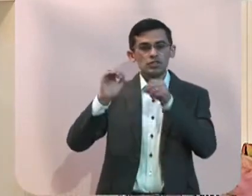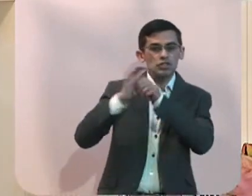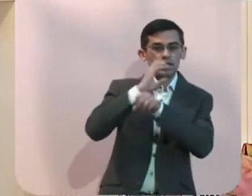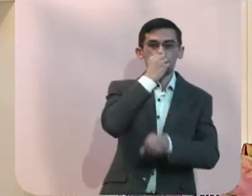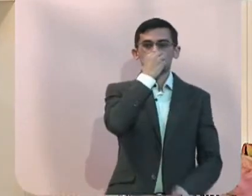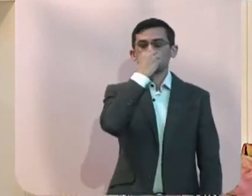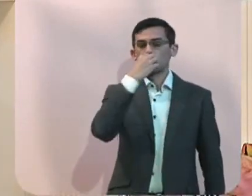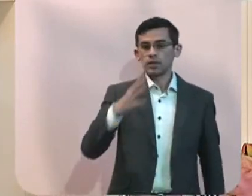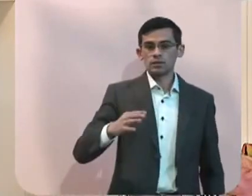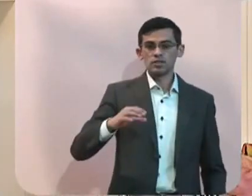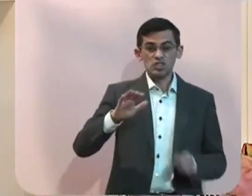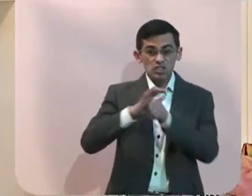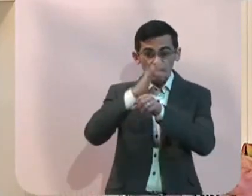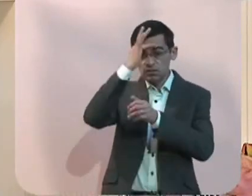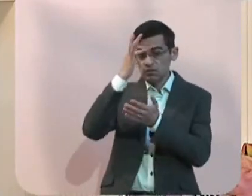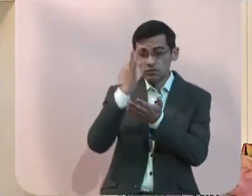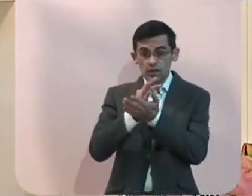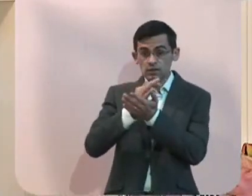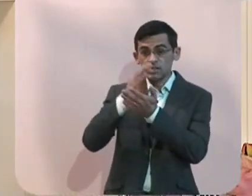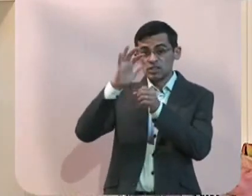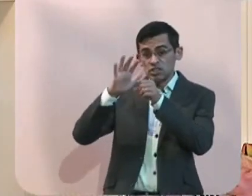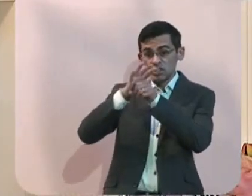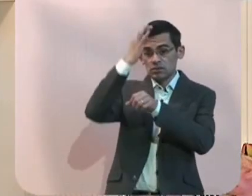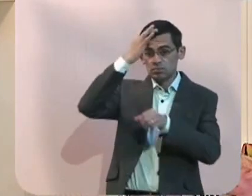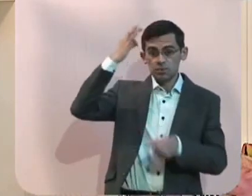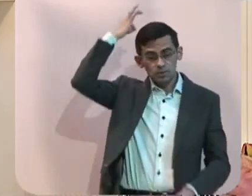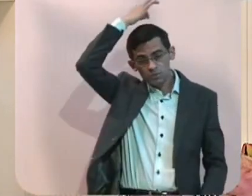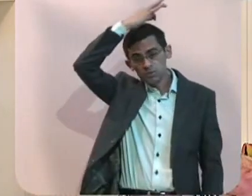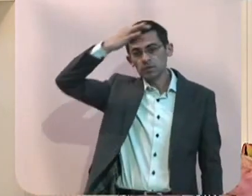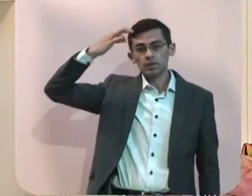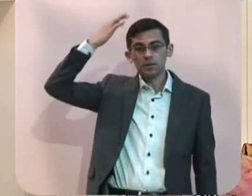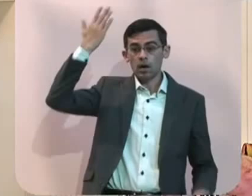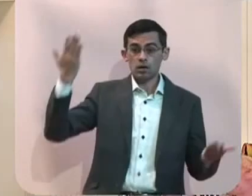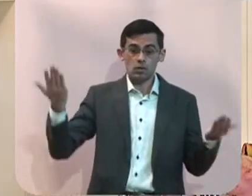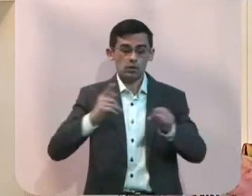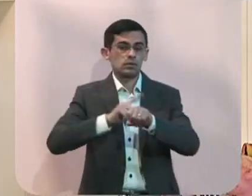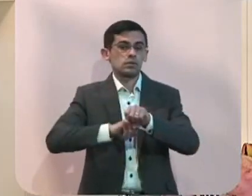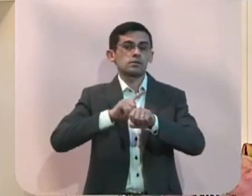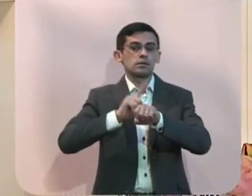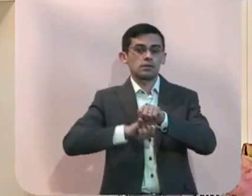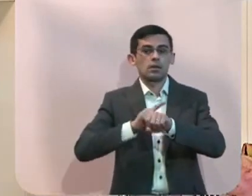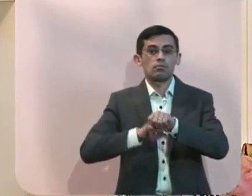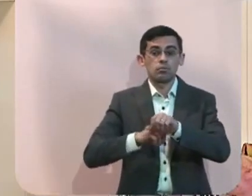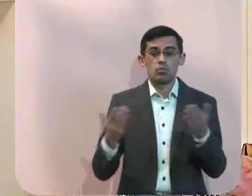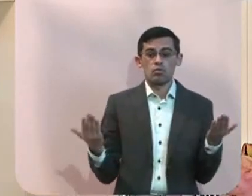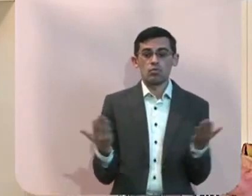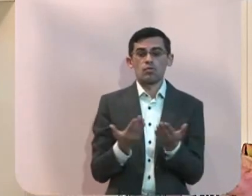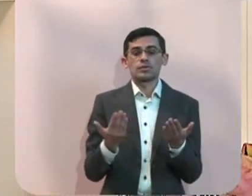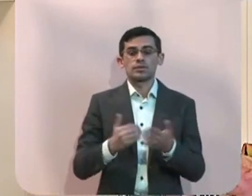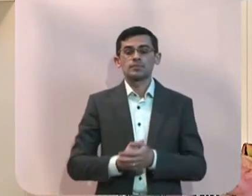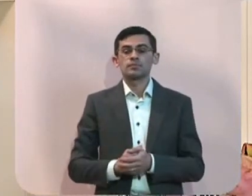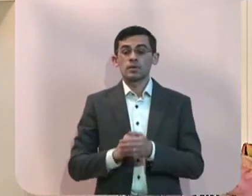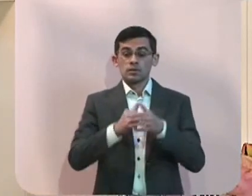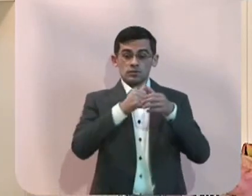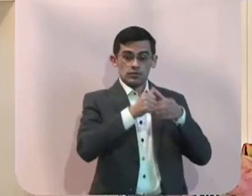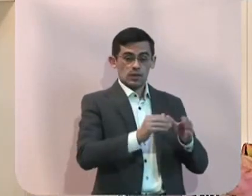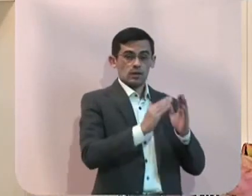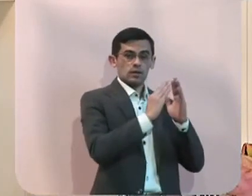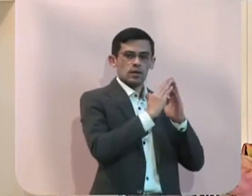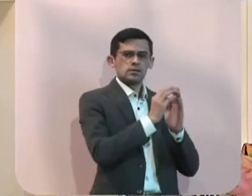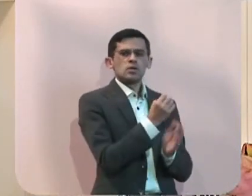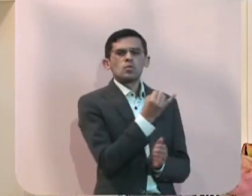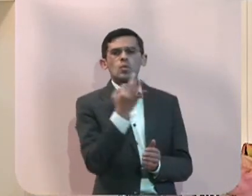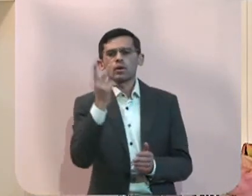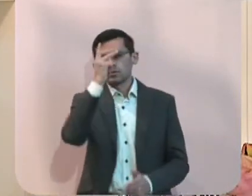bondade, cheio de fé e cheio do Espírito Santo. Nesse tempo de isolamento social,